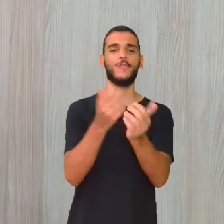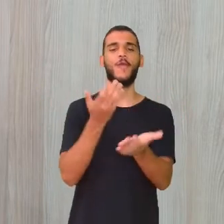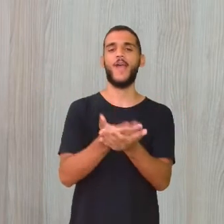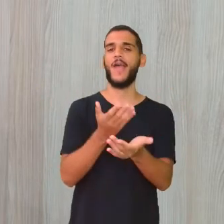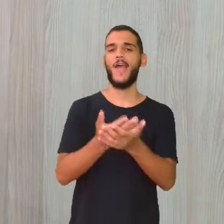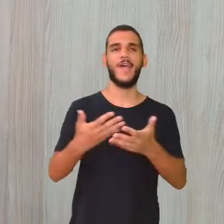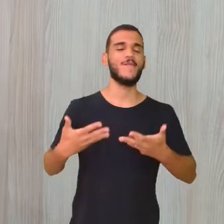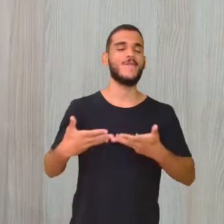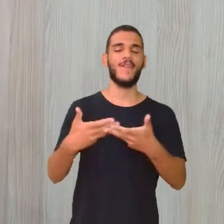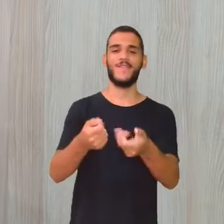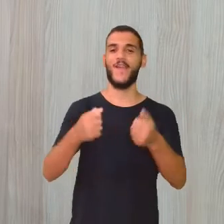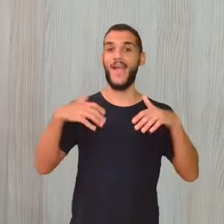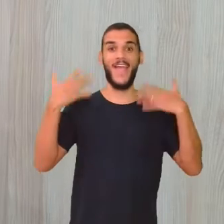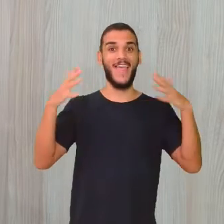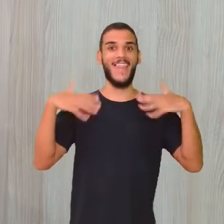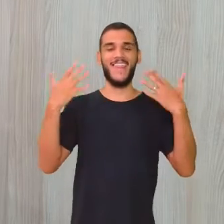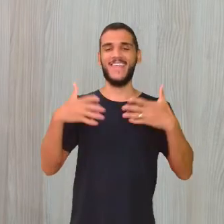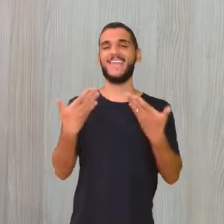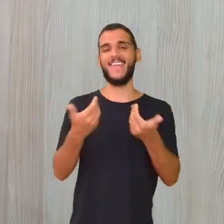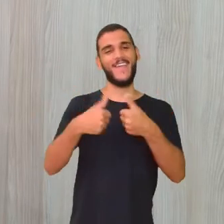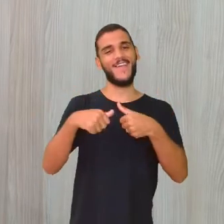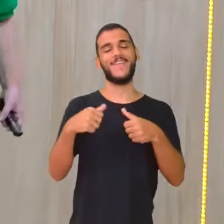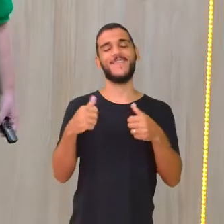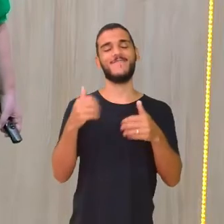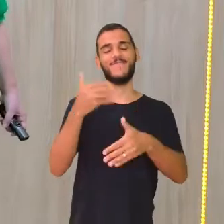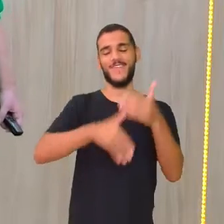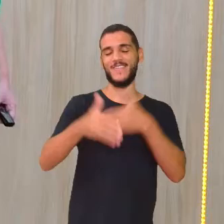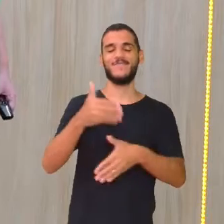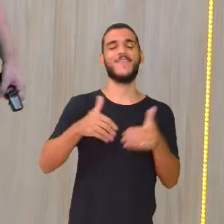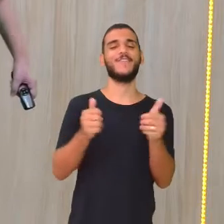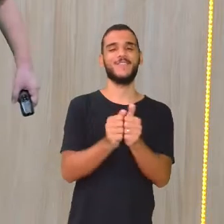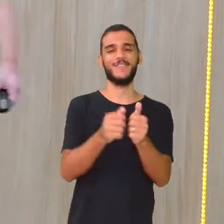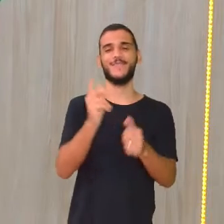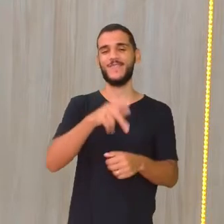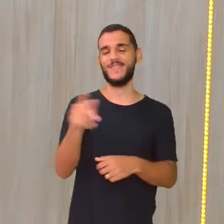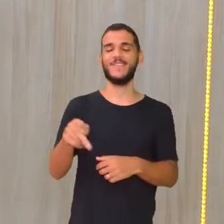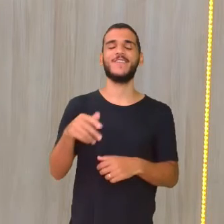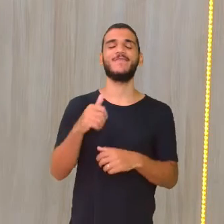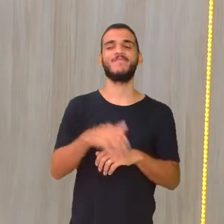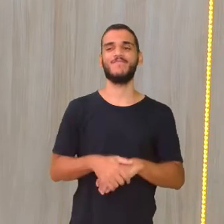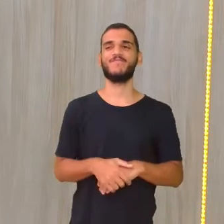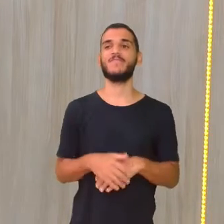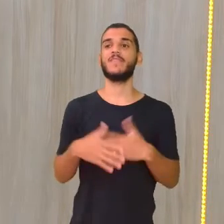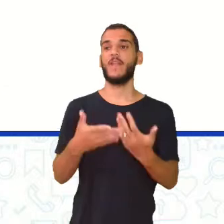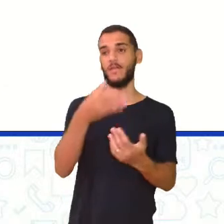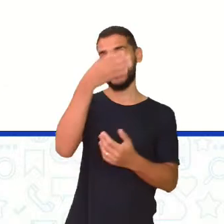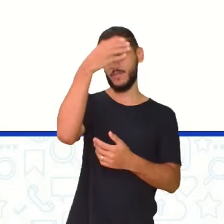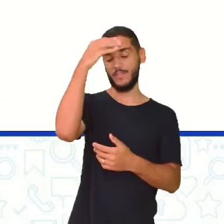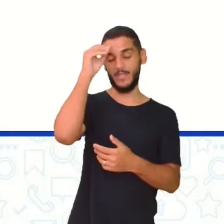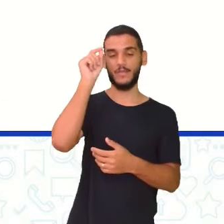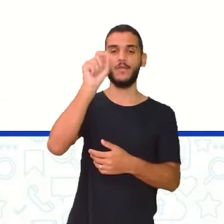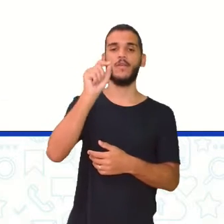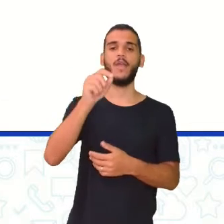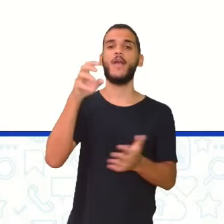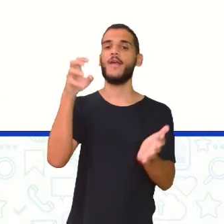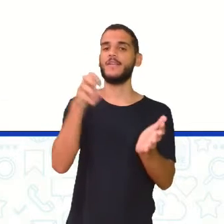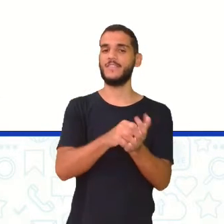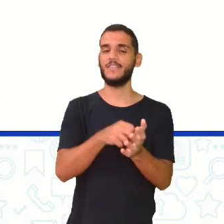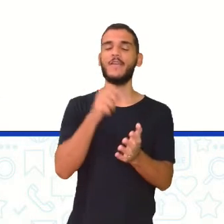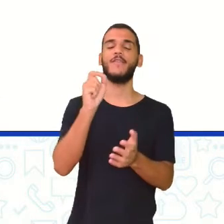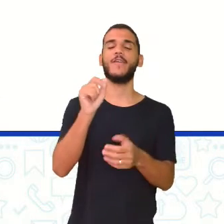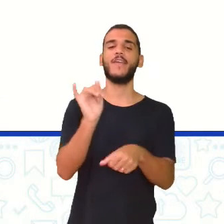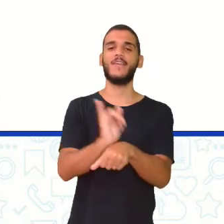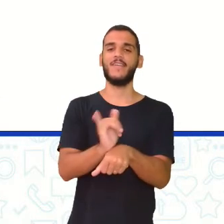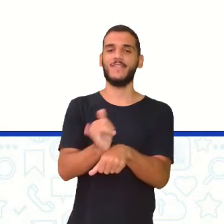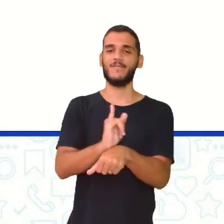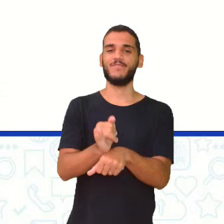hoje, pessoal. Alegria, viu, professor, estar com a senhora aqui, viu? Ah, obrigada, Gilson. Olha, não esquece, se inscreve no YouTube,